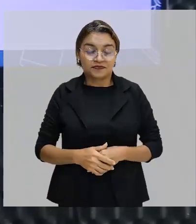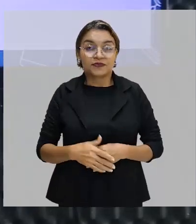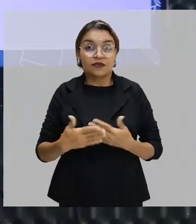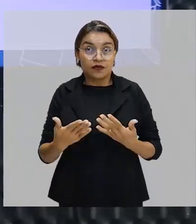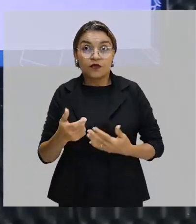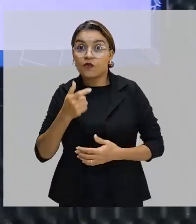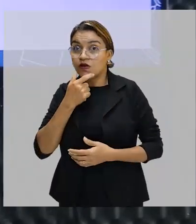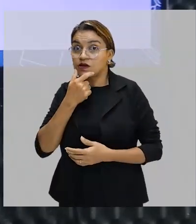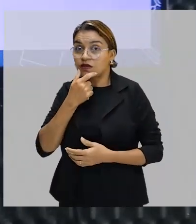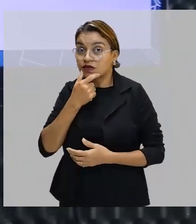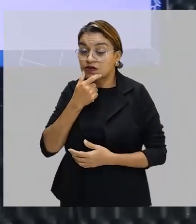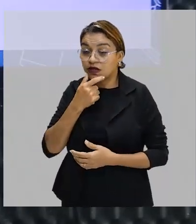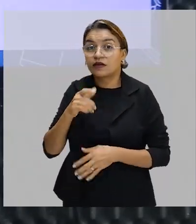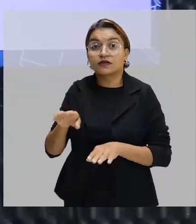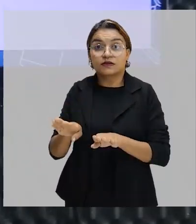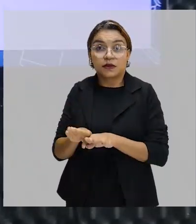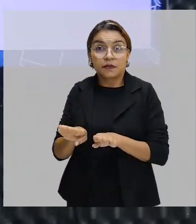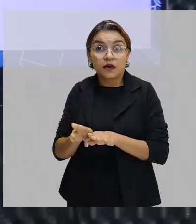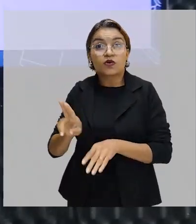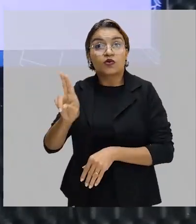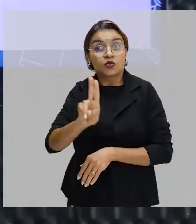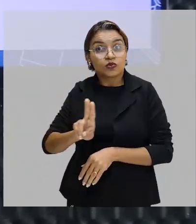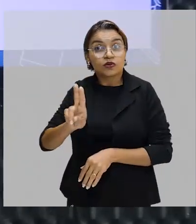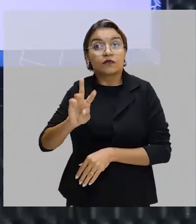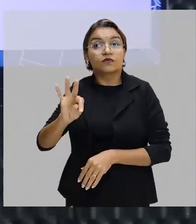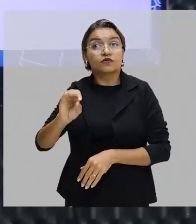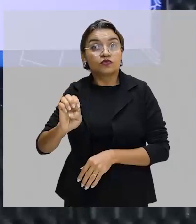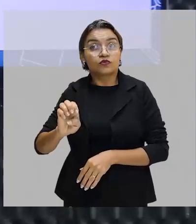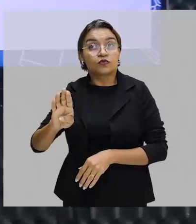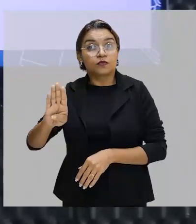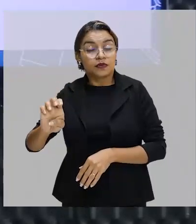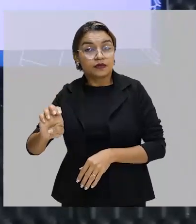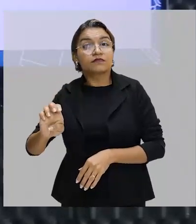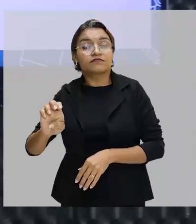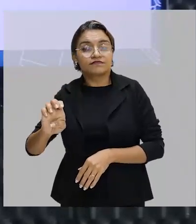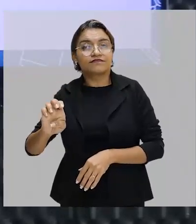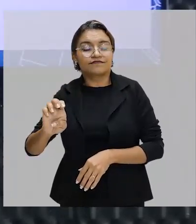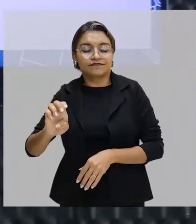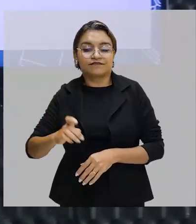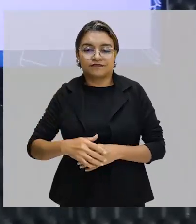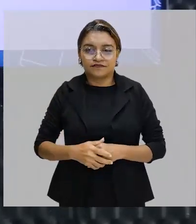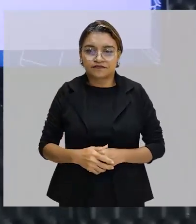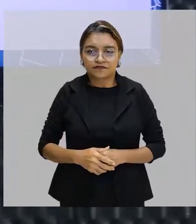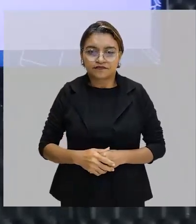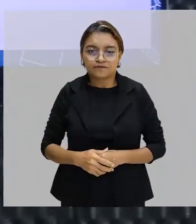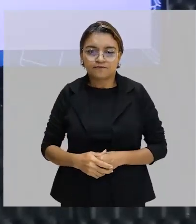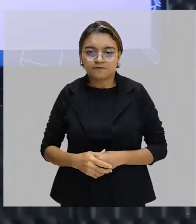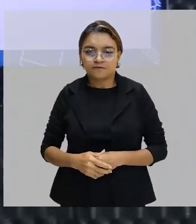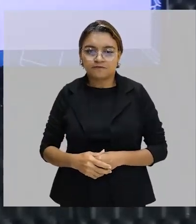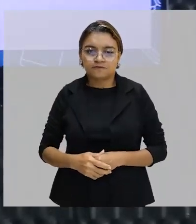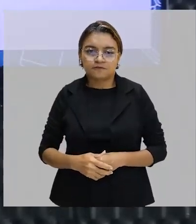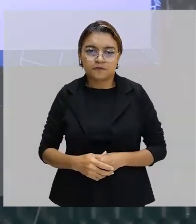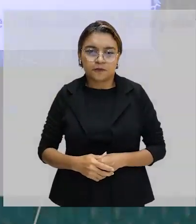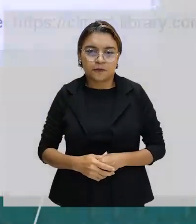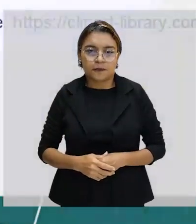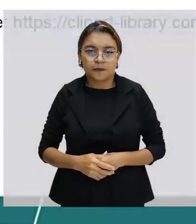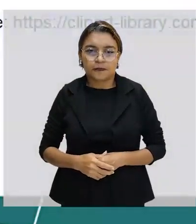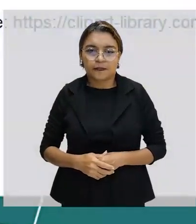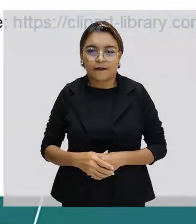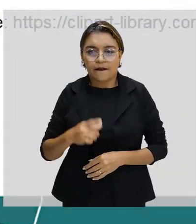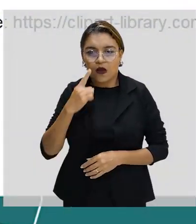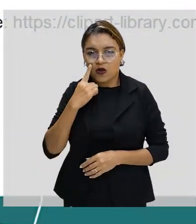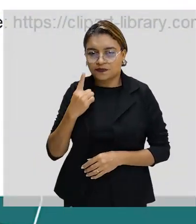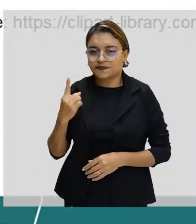em inglês, nós usamos o verbo to be para dar essas duas ideias, ser ou estar. To be can